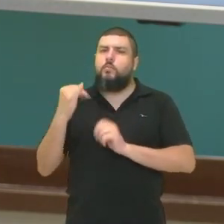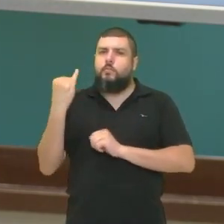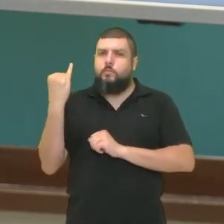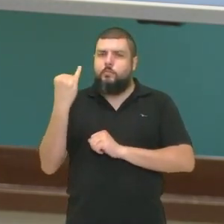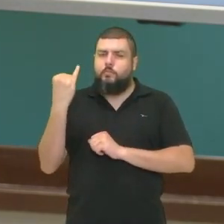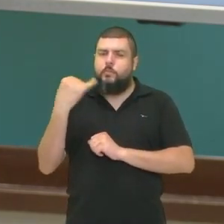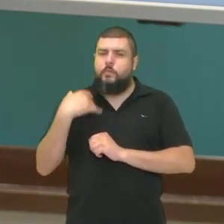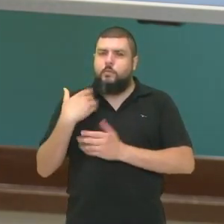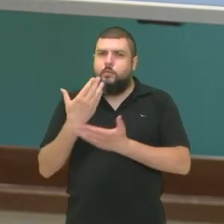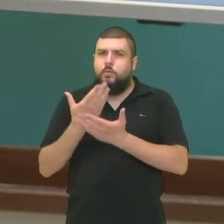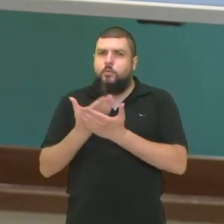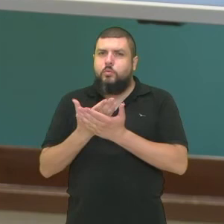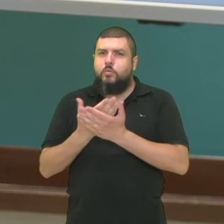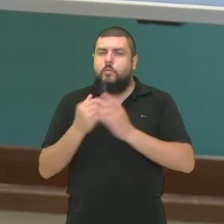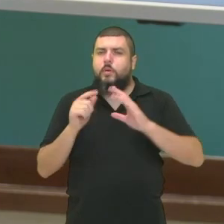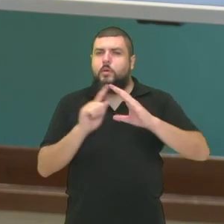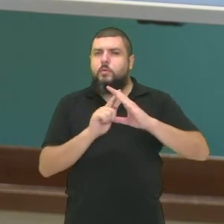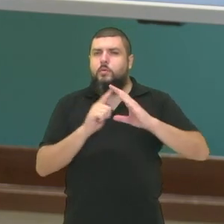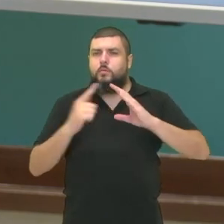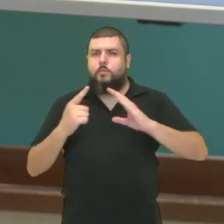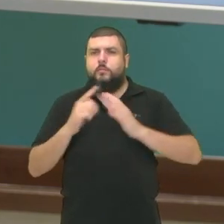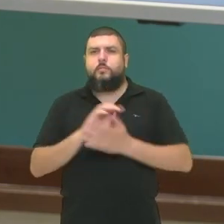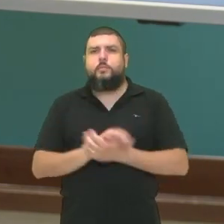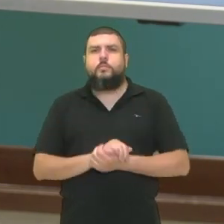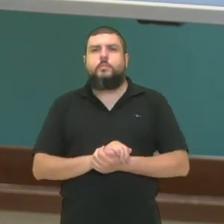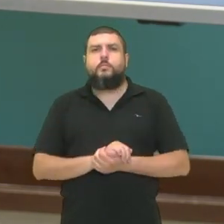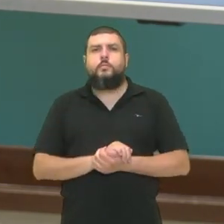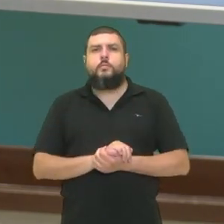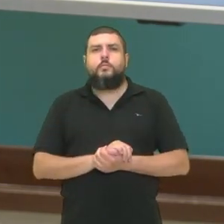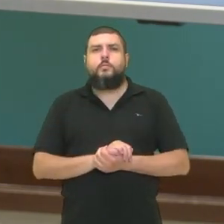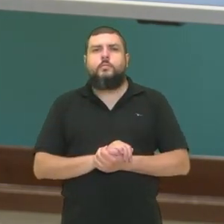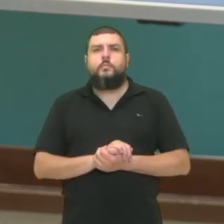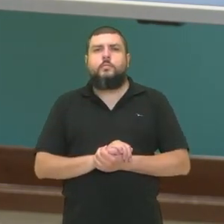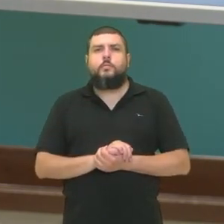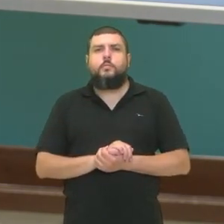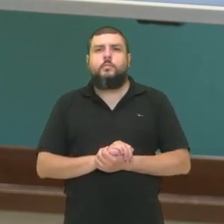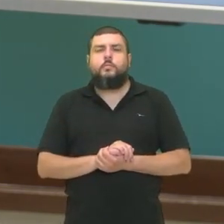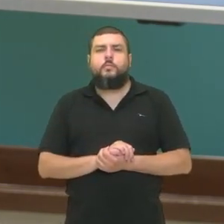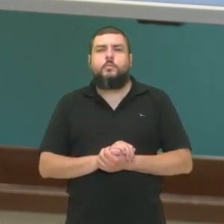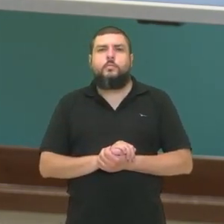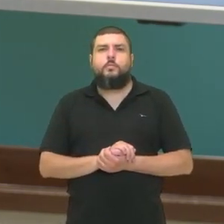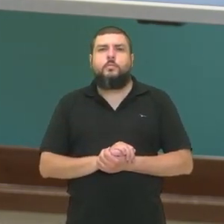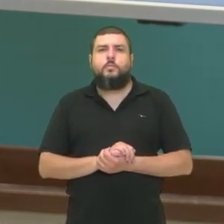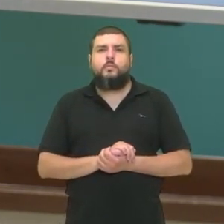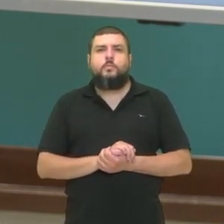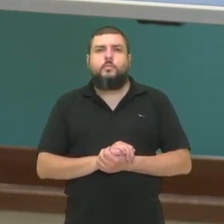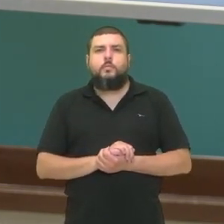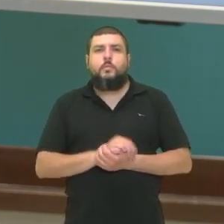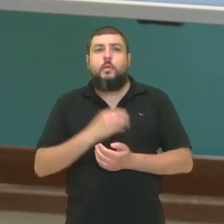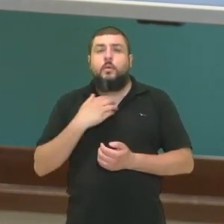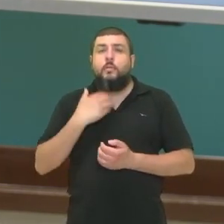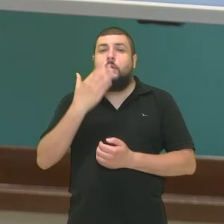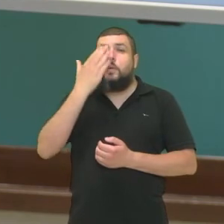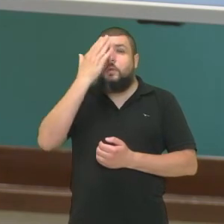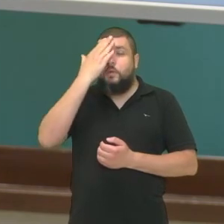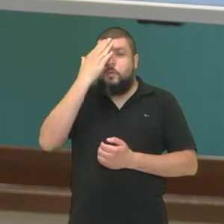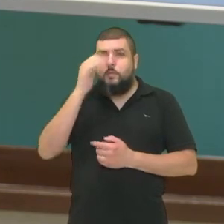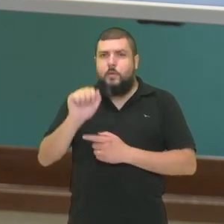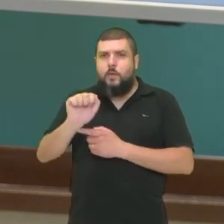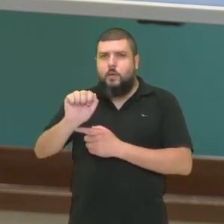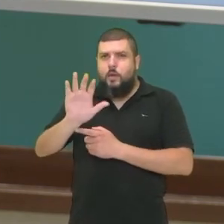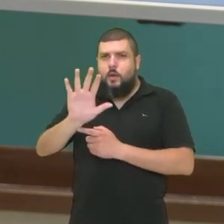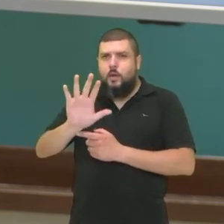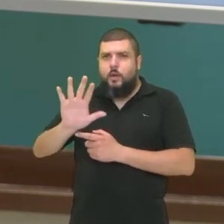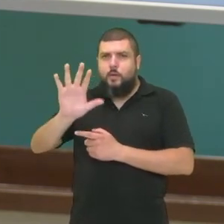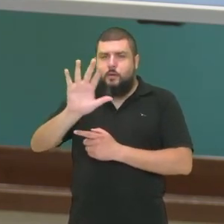gente estuda na geometria analítica. Então vamos lá, vamos ver um exemplo, ó. Para determinar a área do triângulo, ó, símbolo, quando a